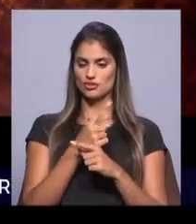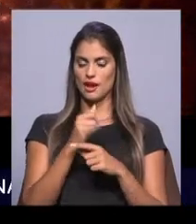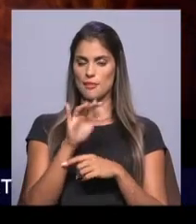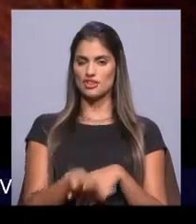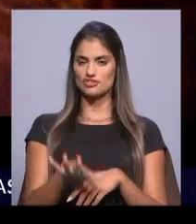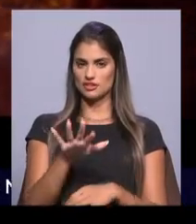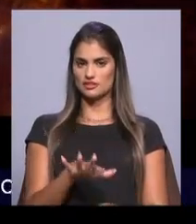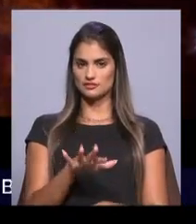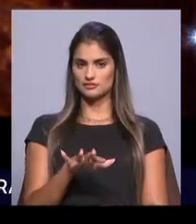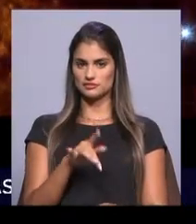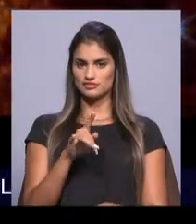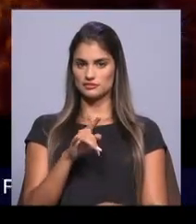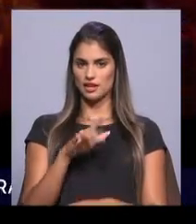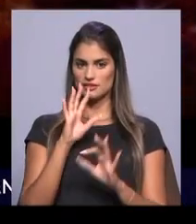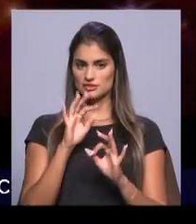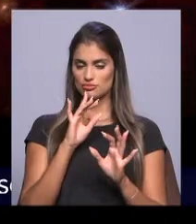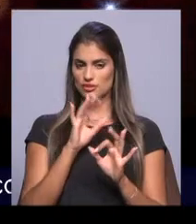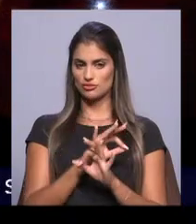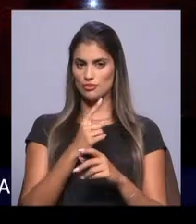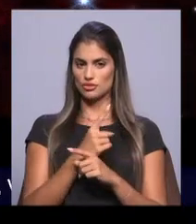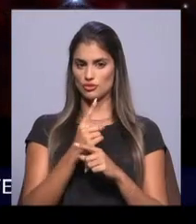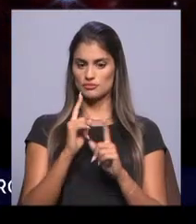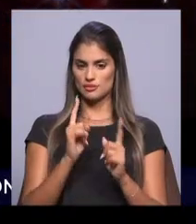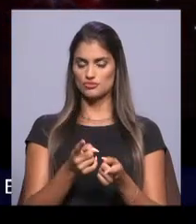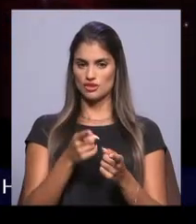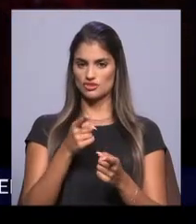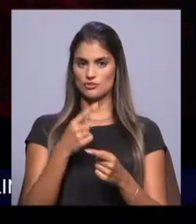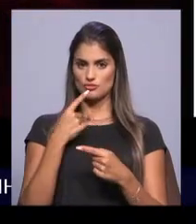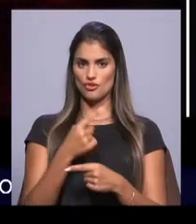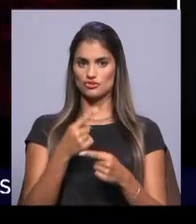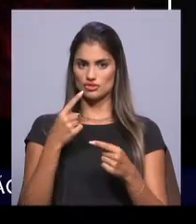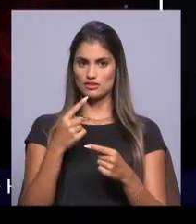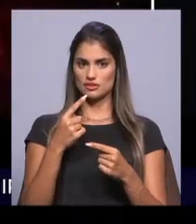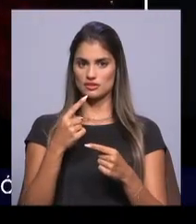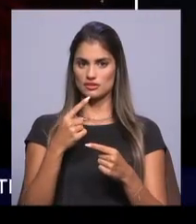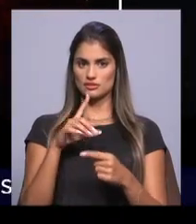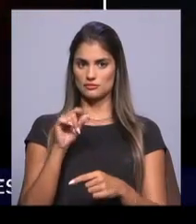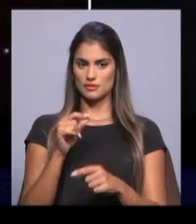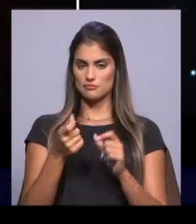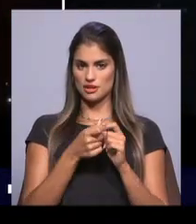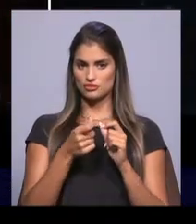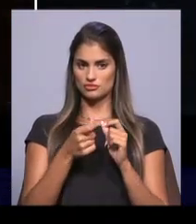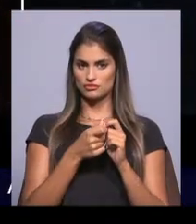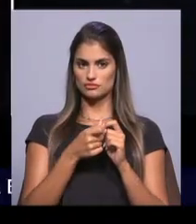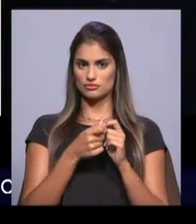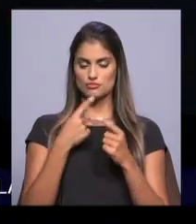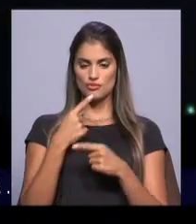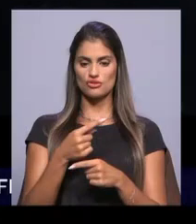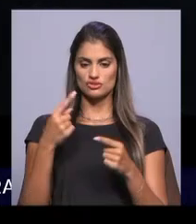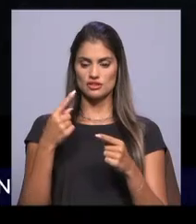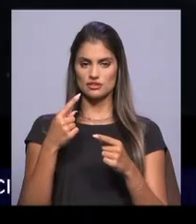imagem, com este detalhe inacreditável, é fabulosa? Olha, começamos por esta aqui, que nos mostra do infravermelho, chamado infravermelho próximo, e que nos mostra